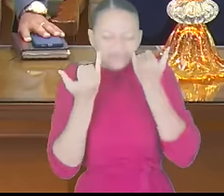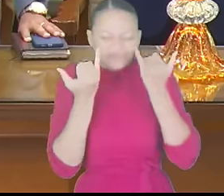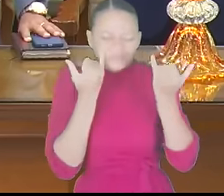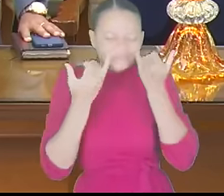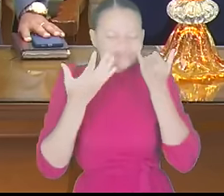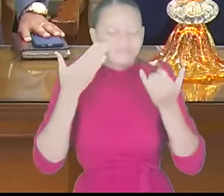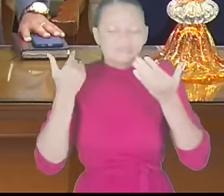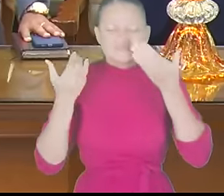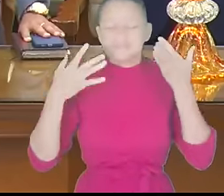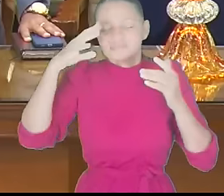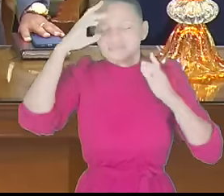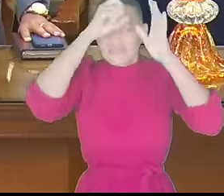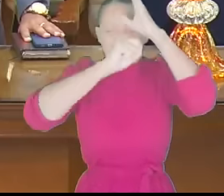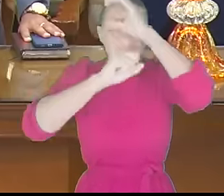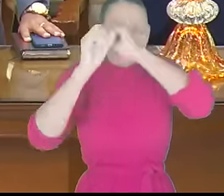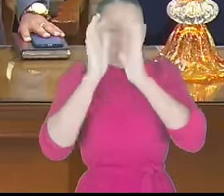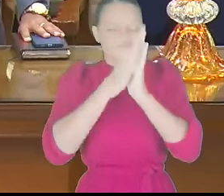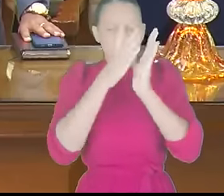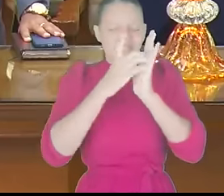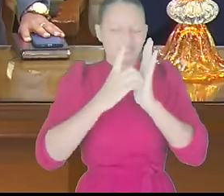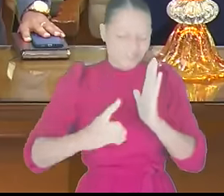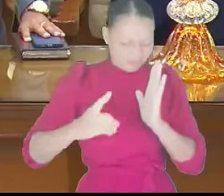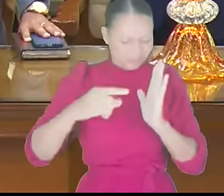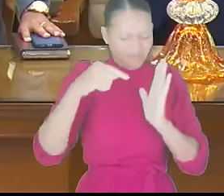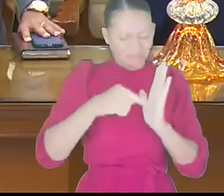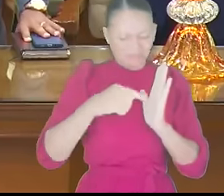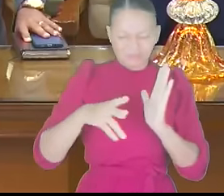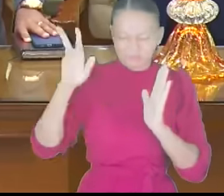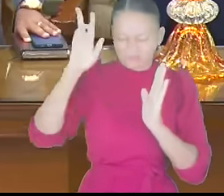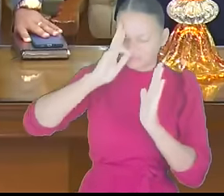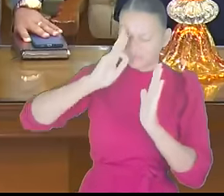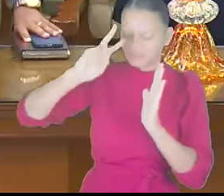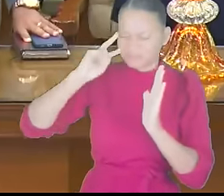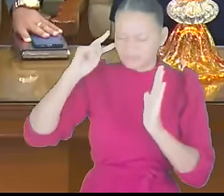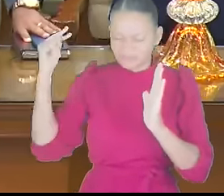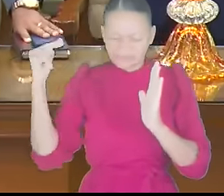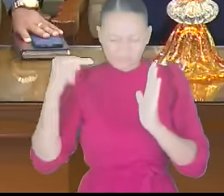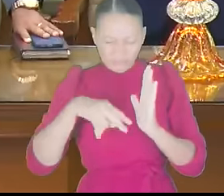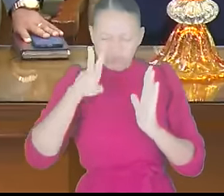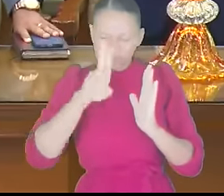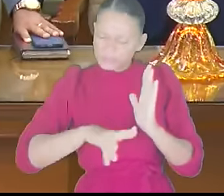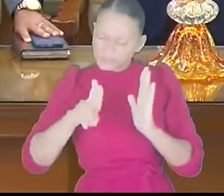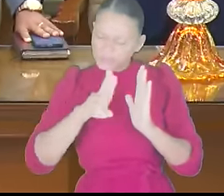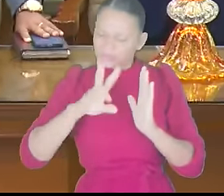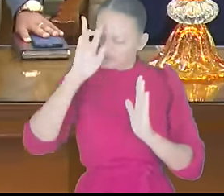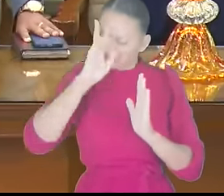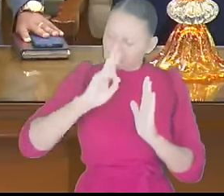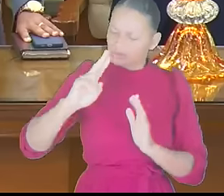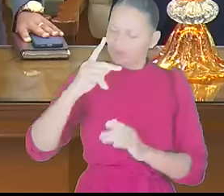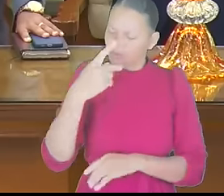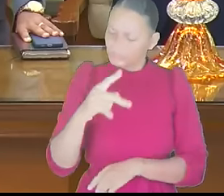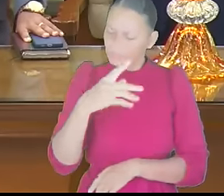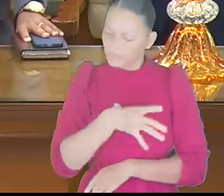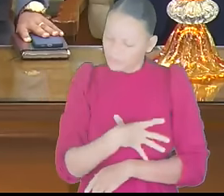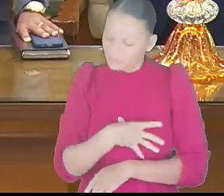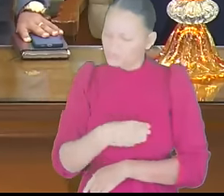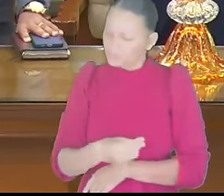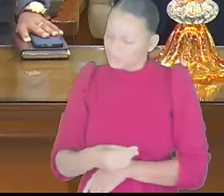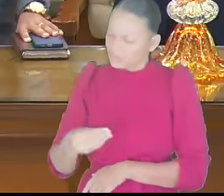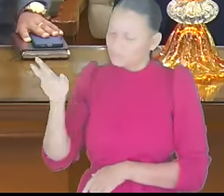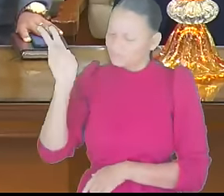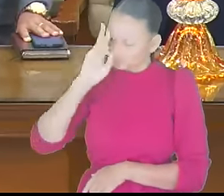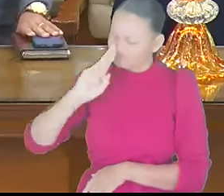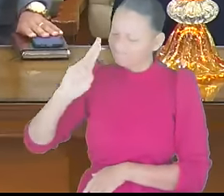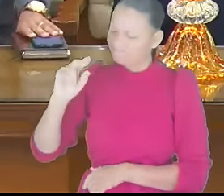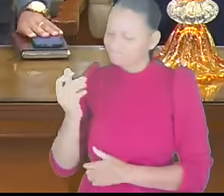santa palavra, vendo, Senhor, mais uma vez usar o teu filho, Senhor. Pai, queremos te louvar por tudo